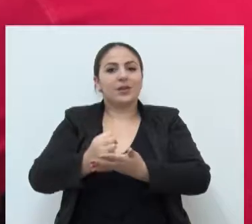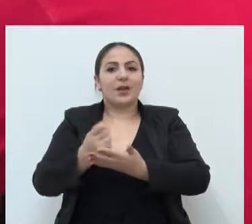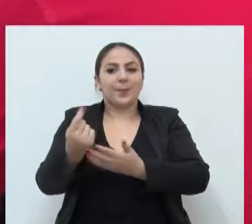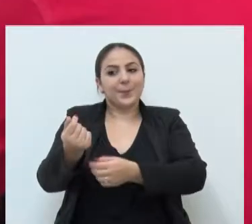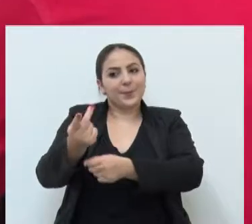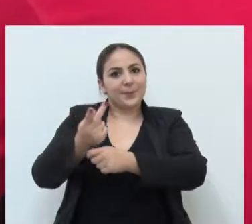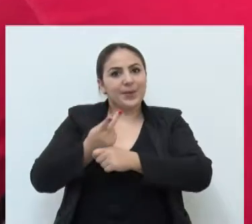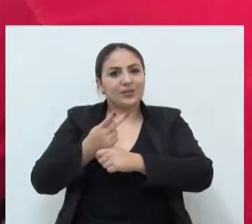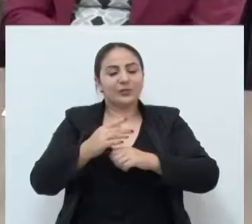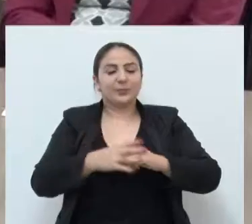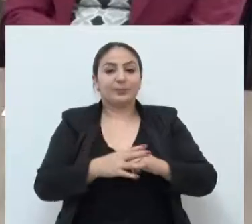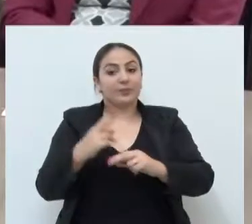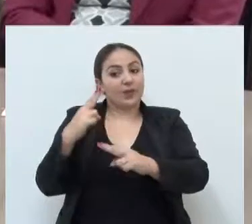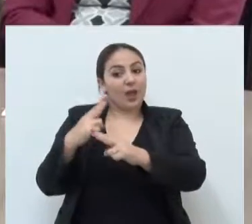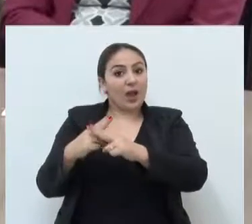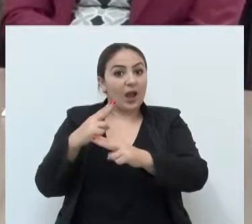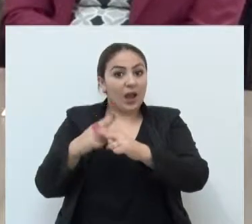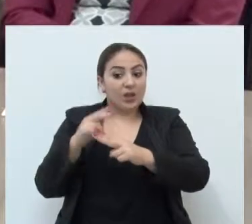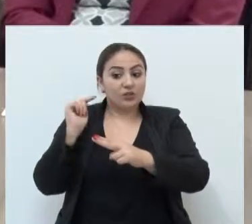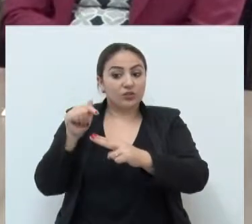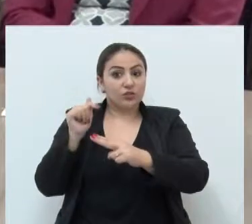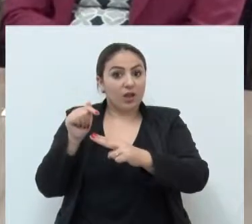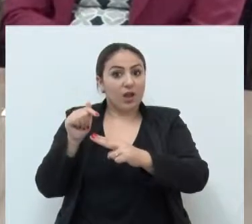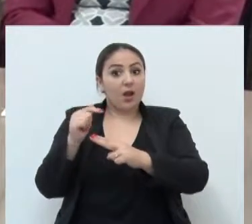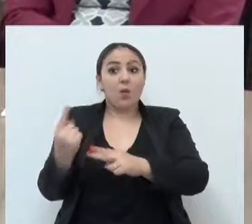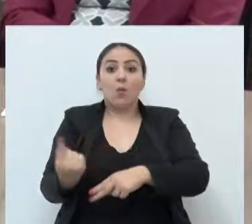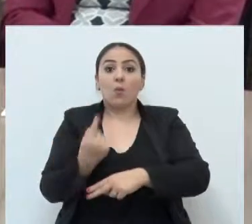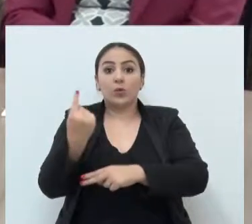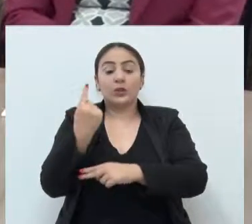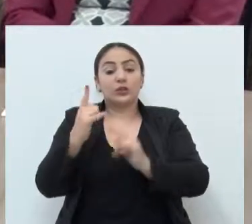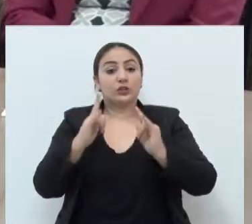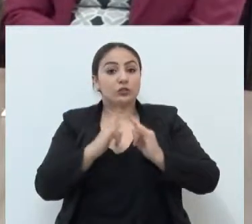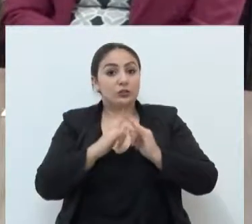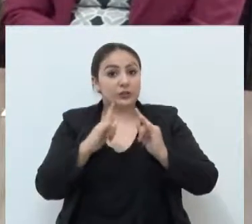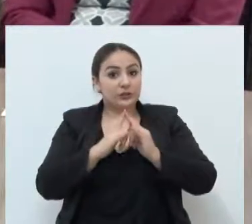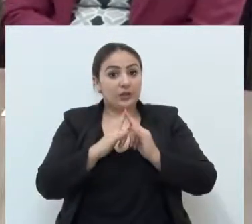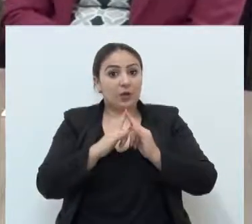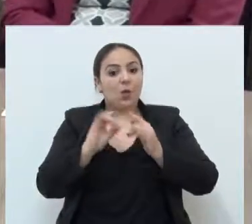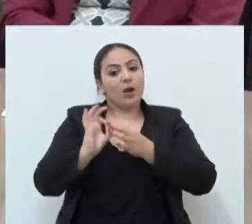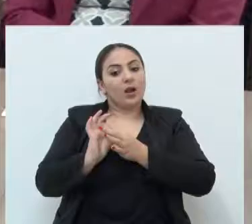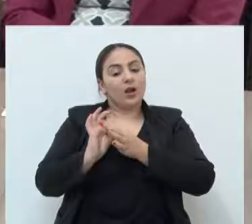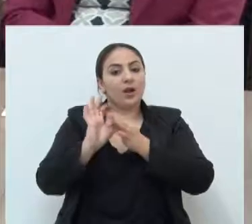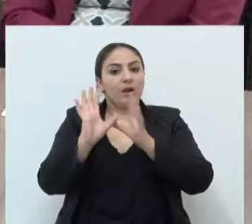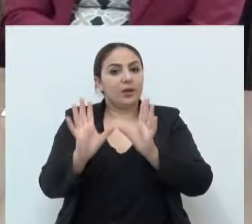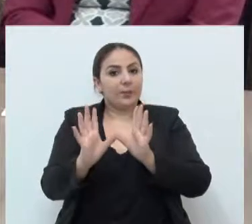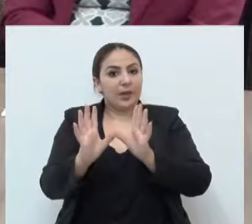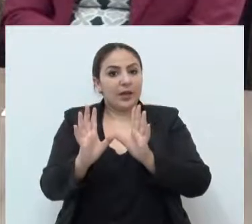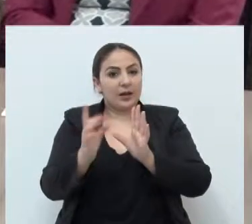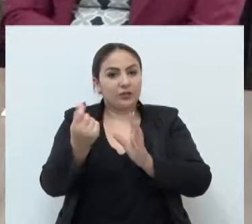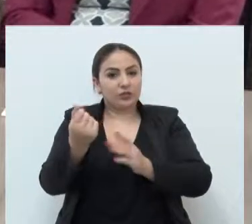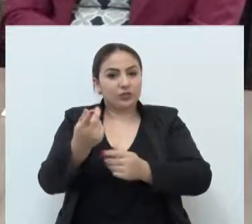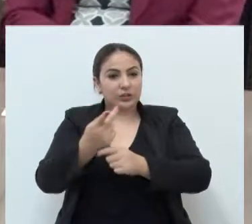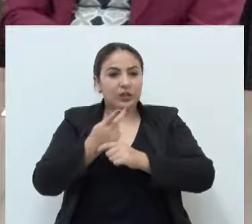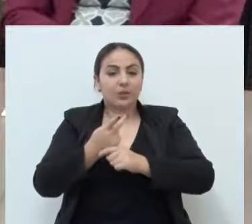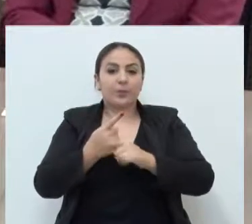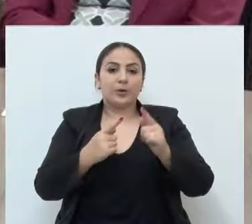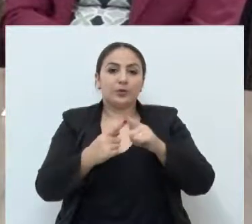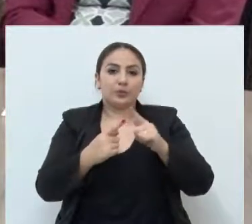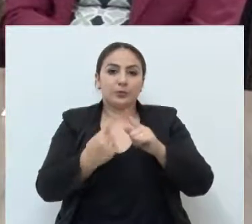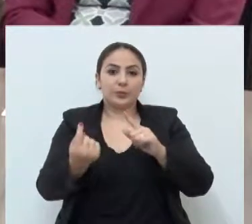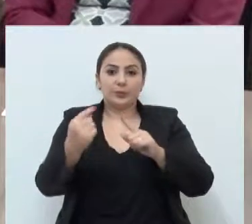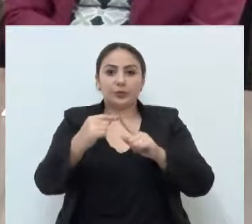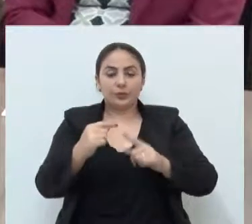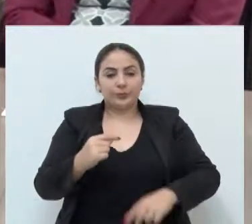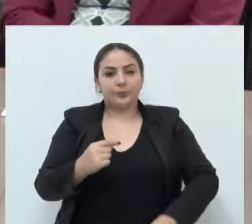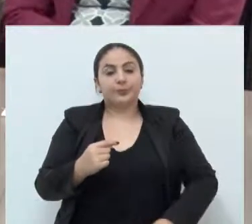um empréstimo. A Caixa Econômica Federal é a única instituição bancária que disponibiliza a linha de crédito para